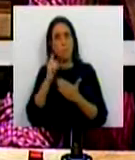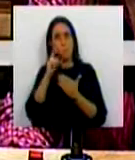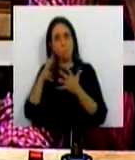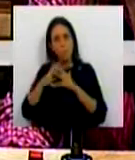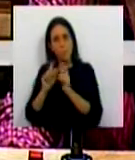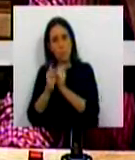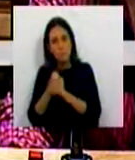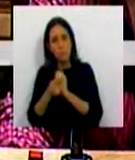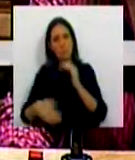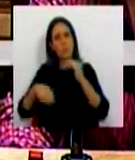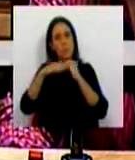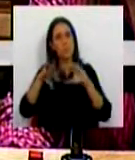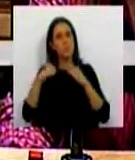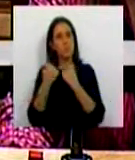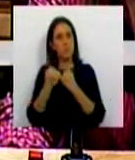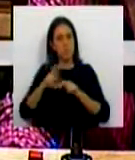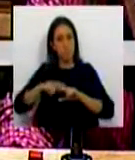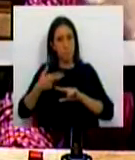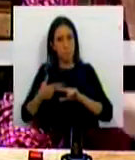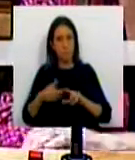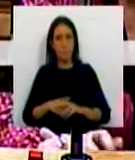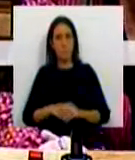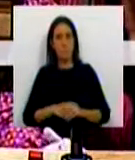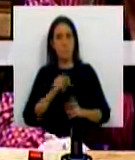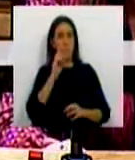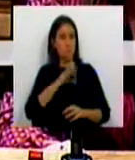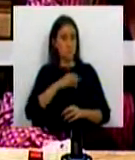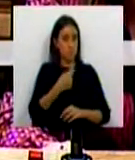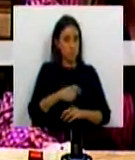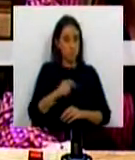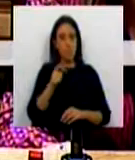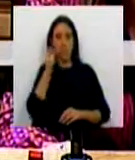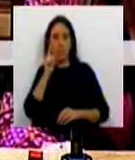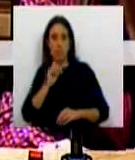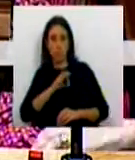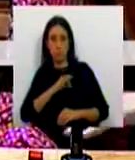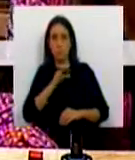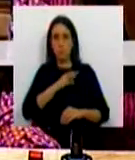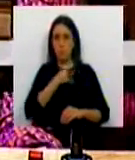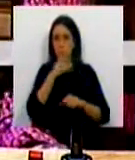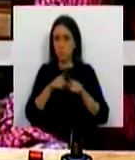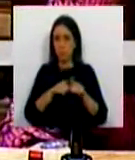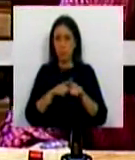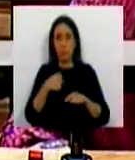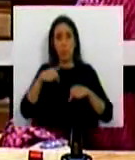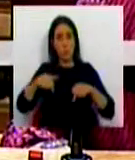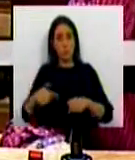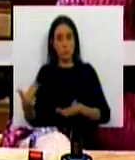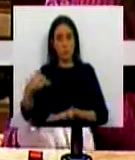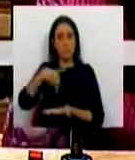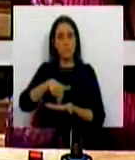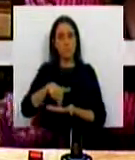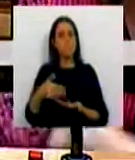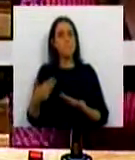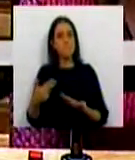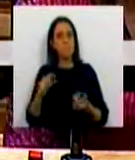igualdade social. Senhora Presidente, Senhoras e Senhores Deputados, A minha presença aqui hoje visa a